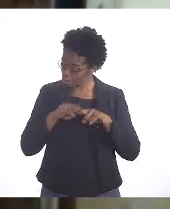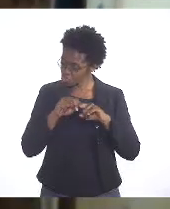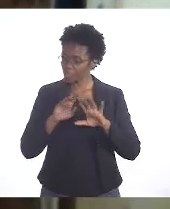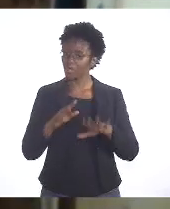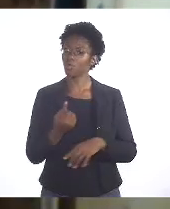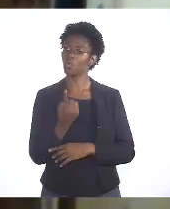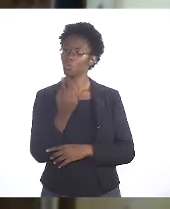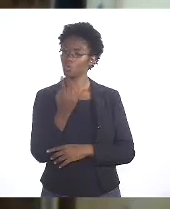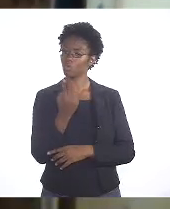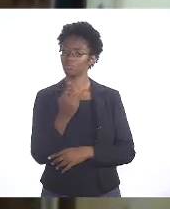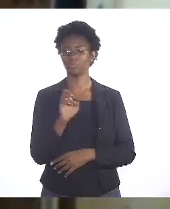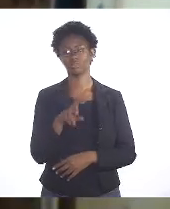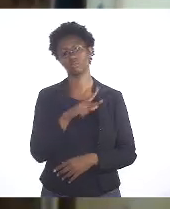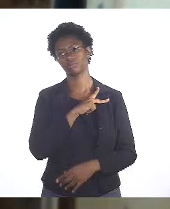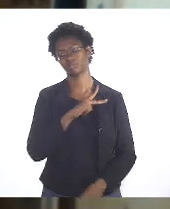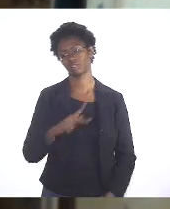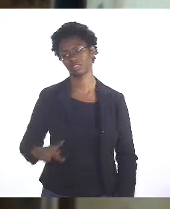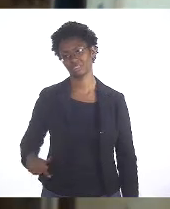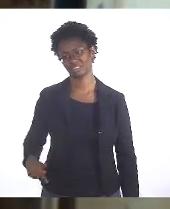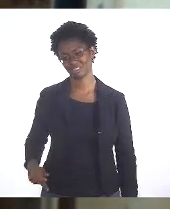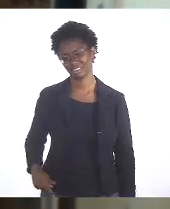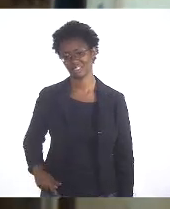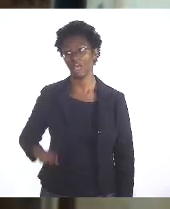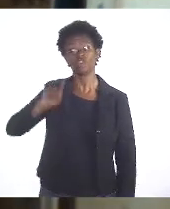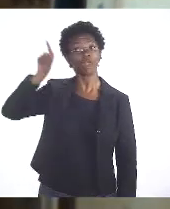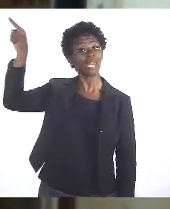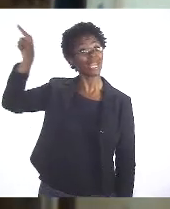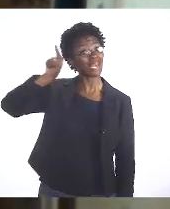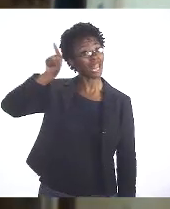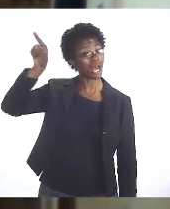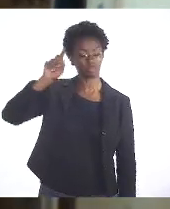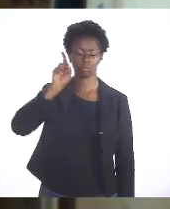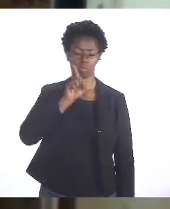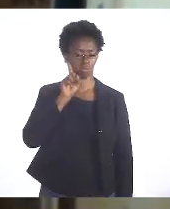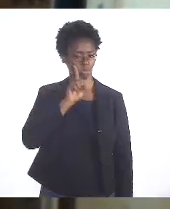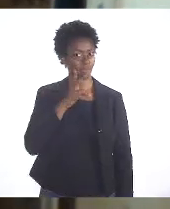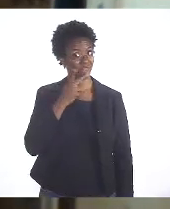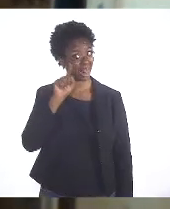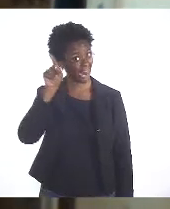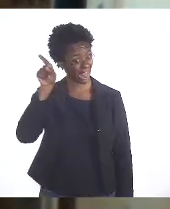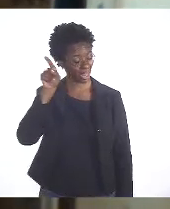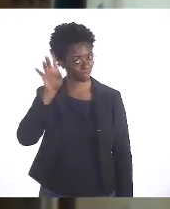é ter um presidente da República, lá nos Estados Unidos,